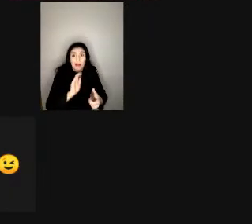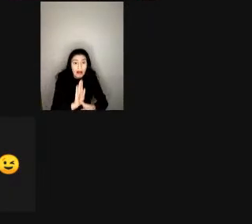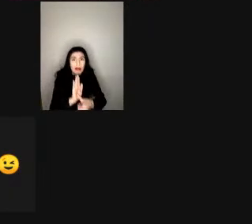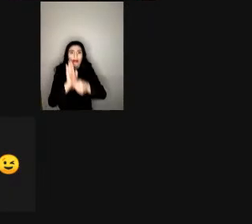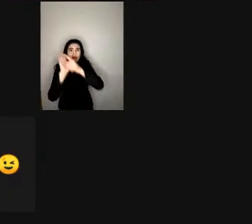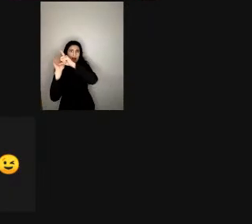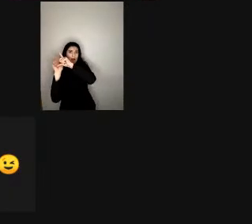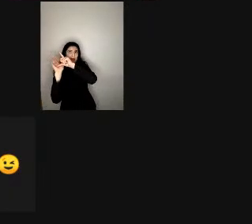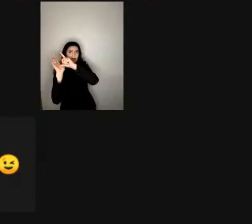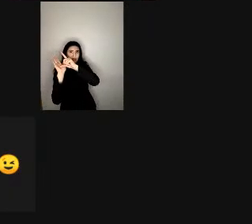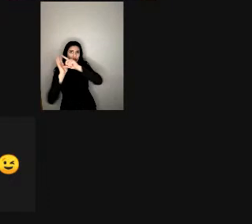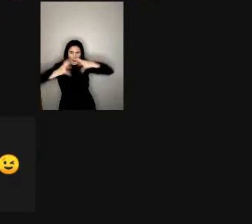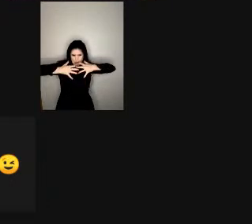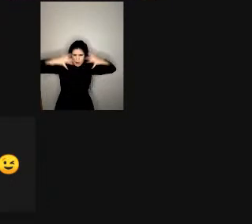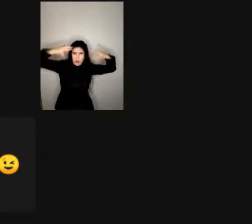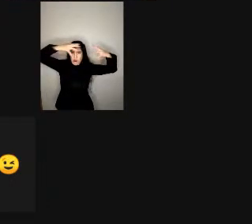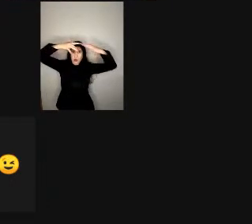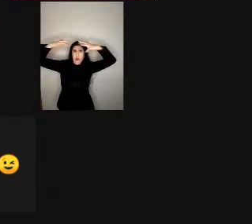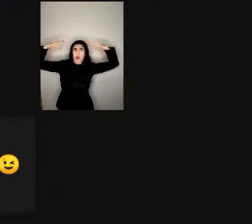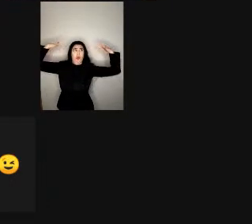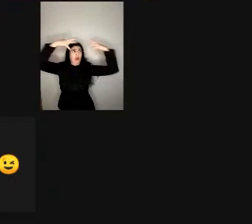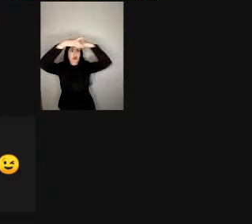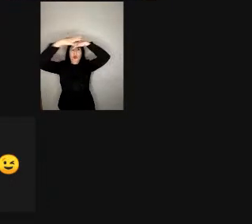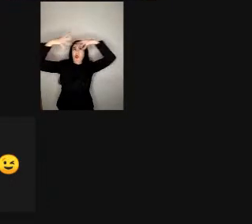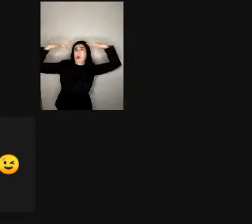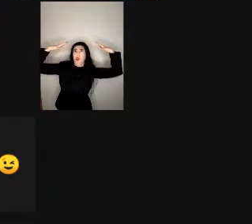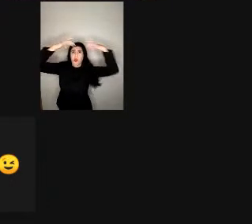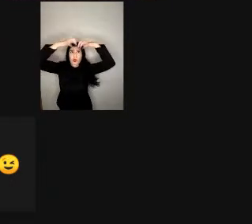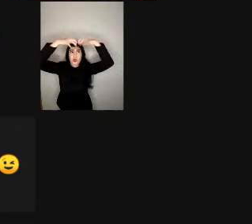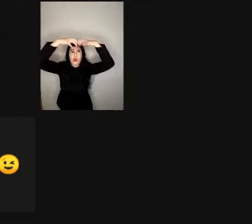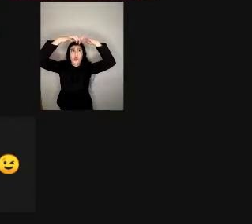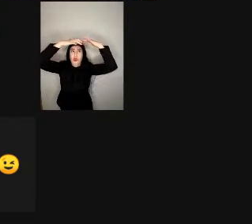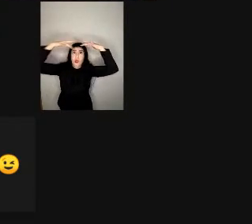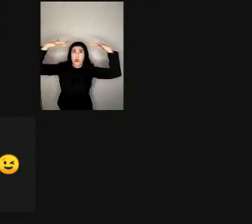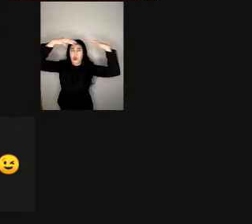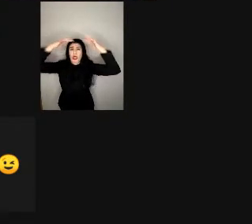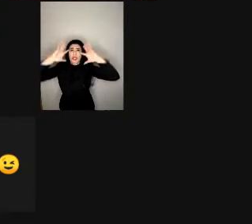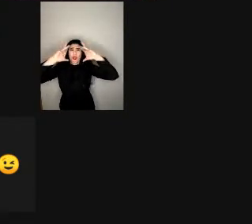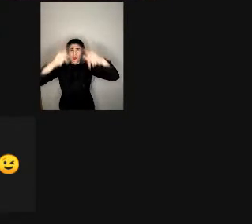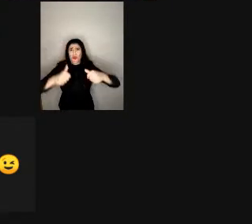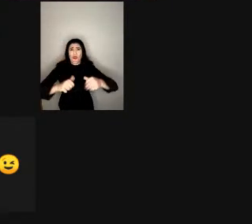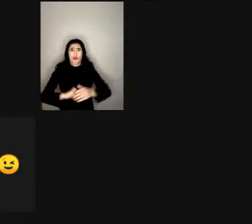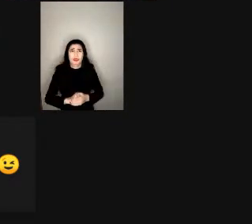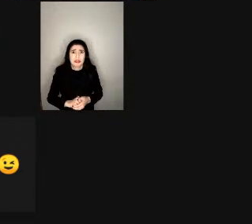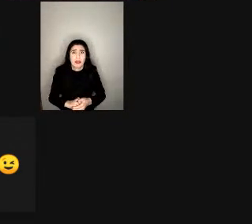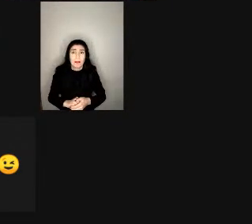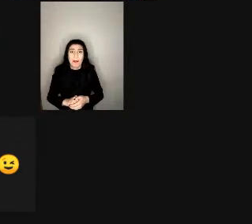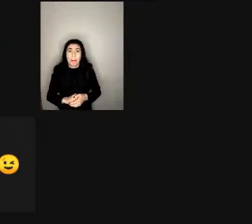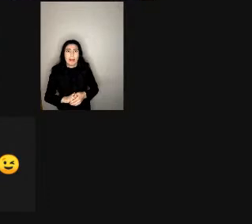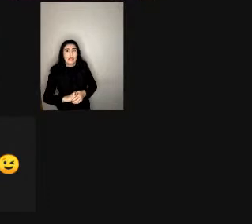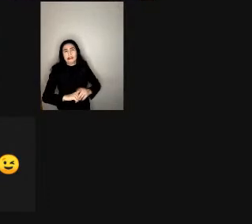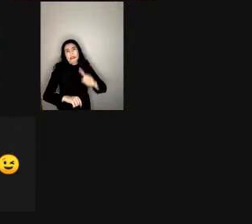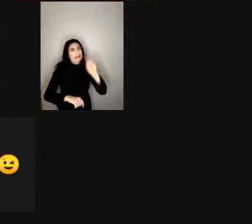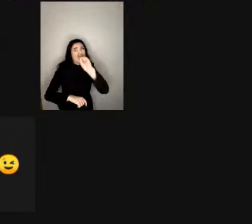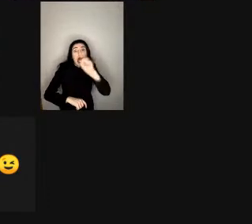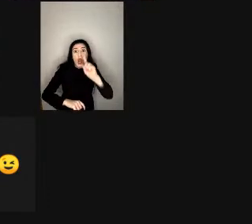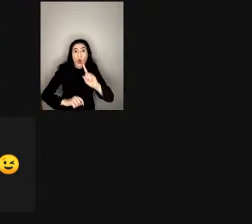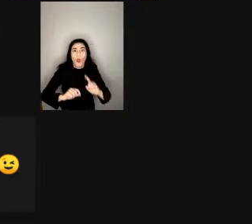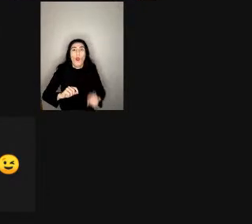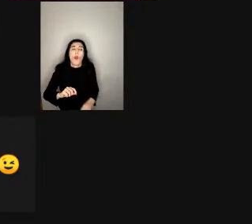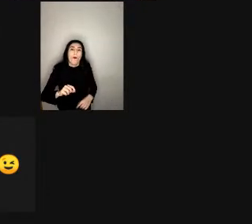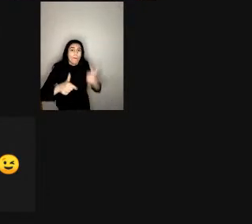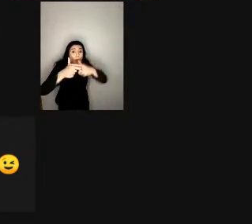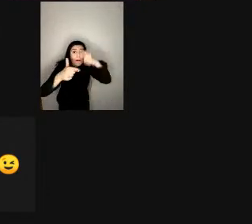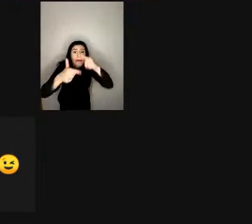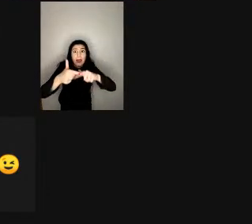área nobre do cérebro, sem comprometer qualquer função, sem sequelas diretas e etc. E que ele achava que